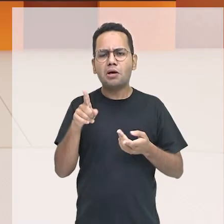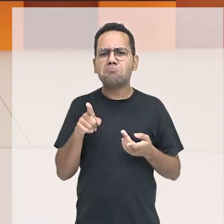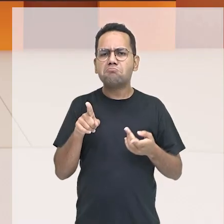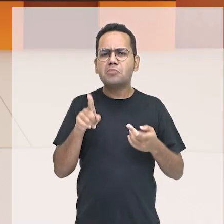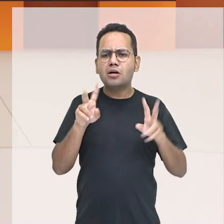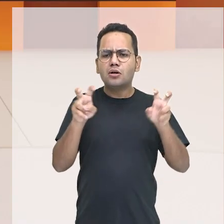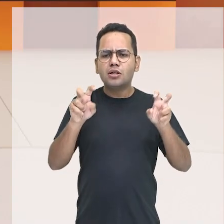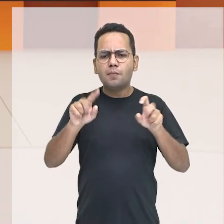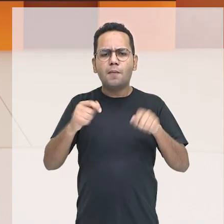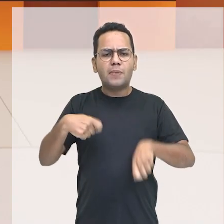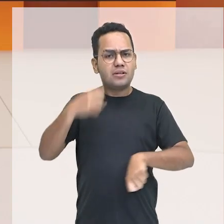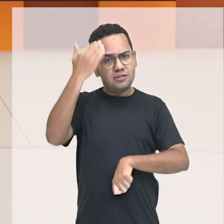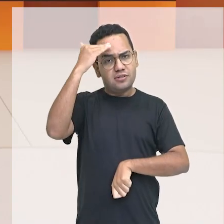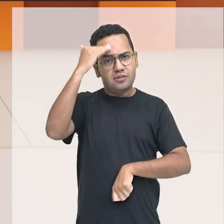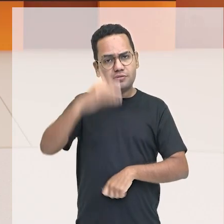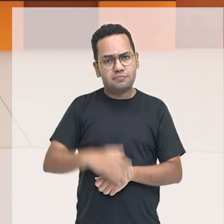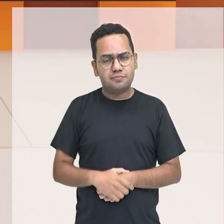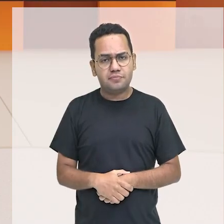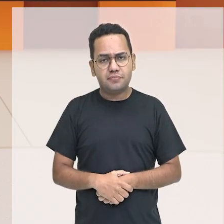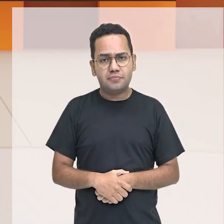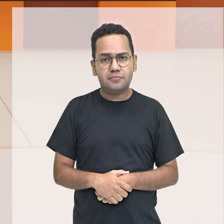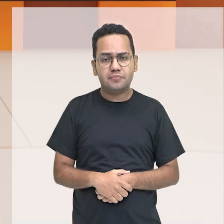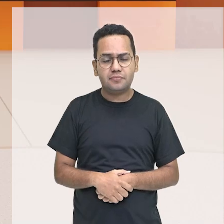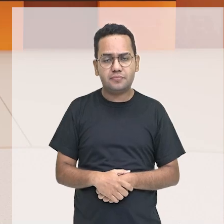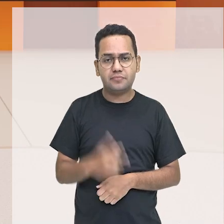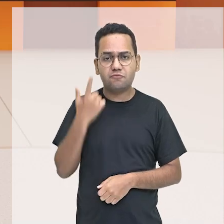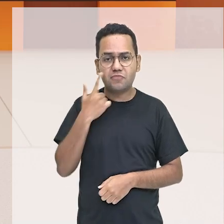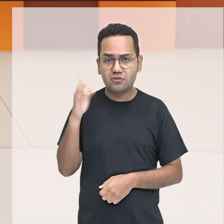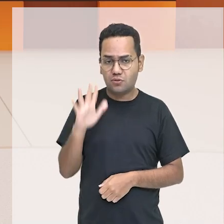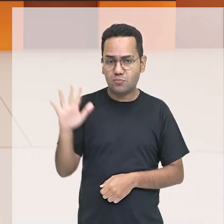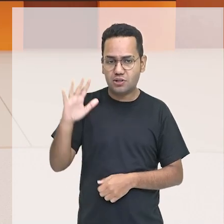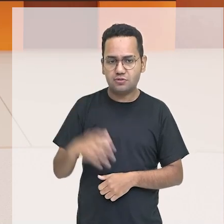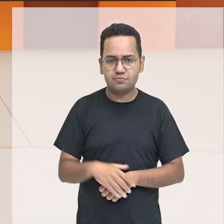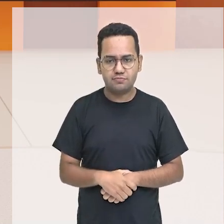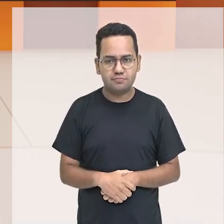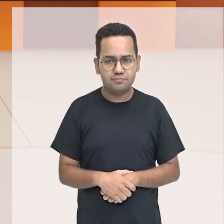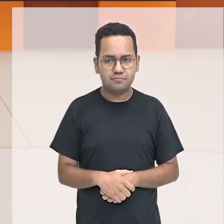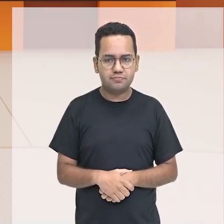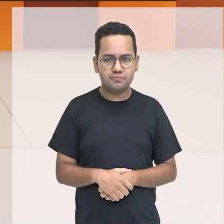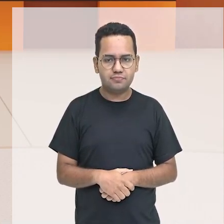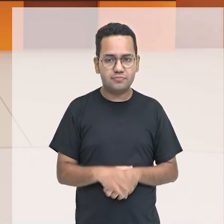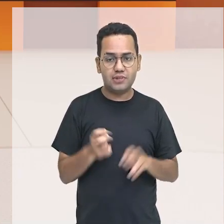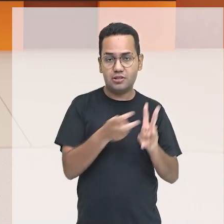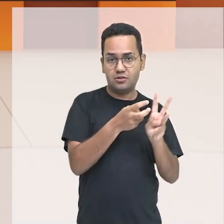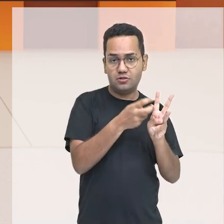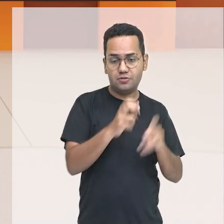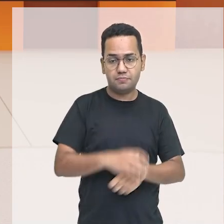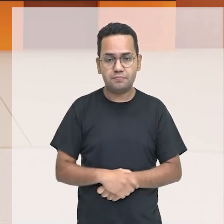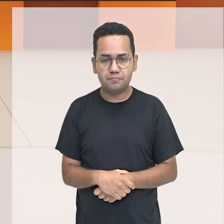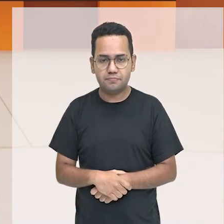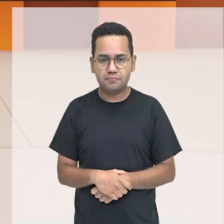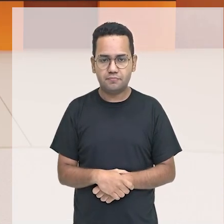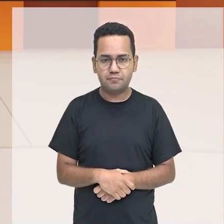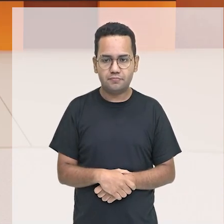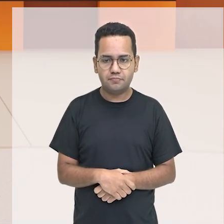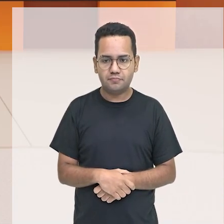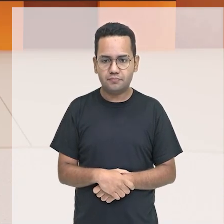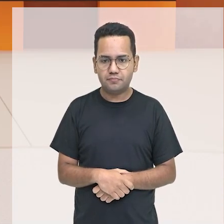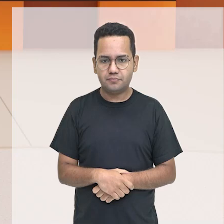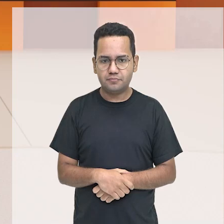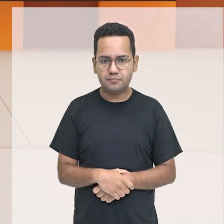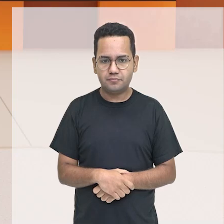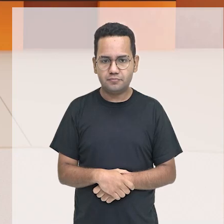ser entendido. Aqui nesta imagem nós podemos perceber que vamos ter um indígena, né? Temos aí